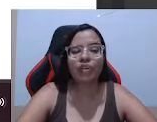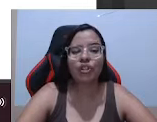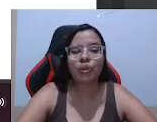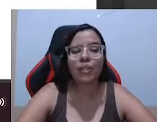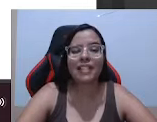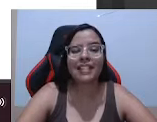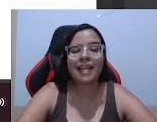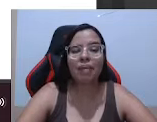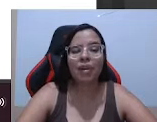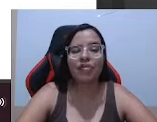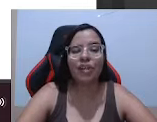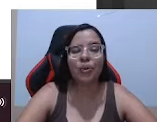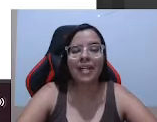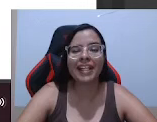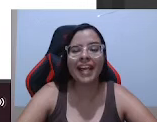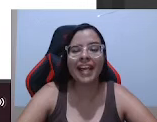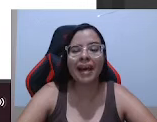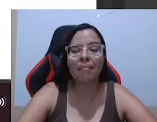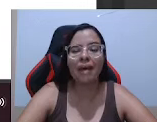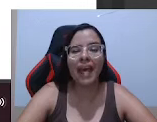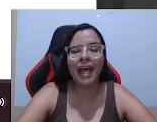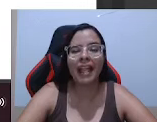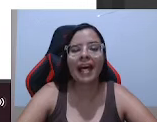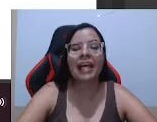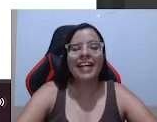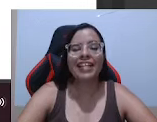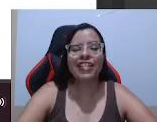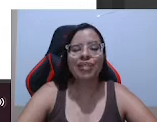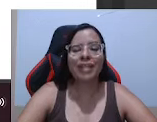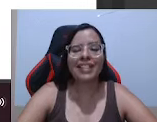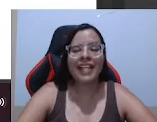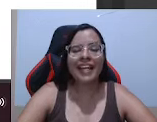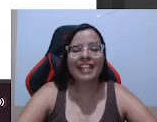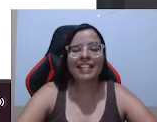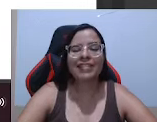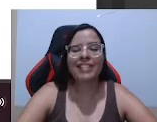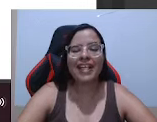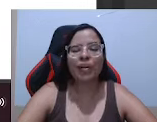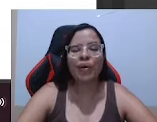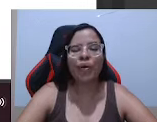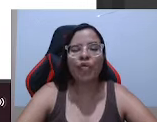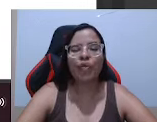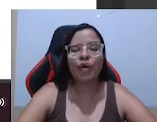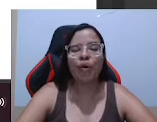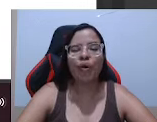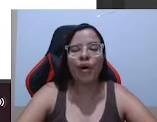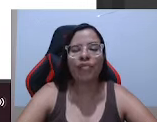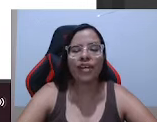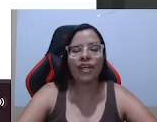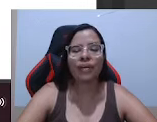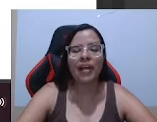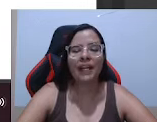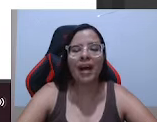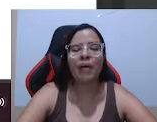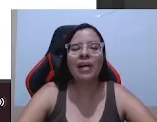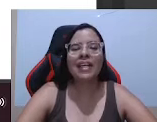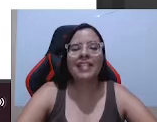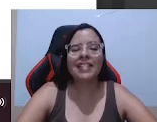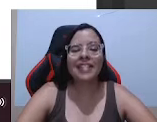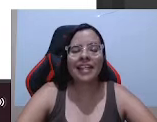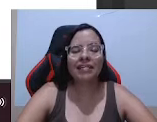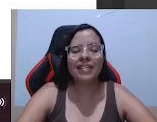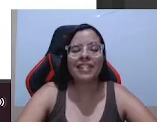para professores da Prefeitura de Ilhabela. Antes de mais nada, se você é novo ou nova aqui no